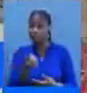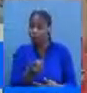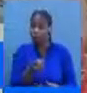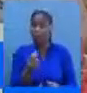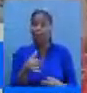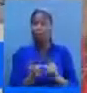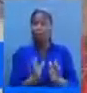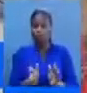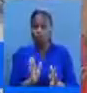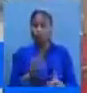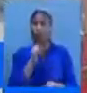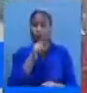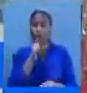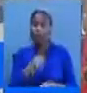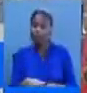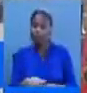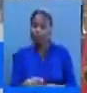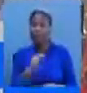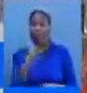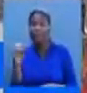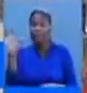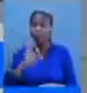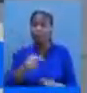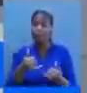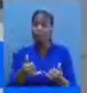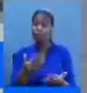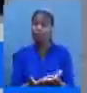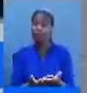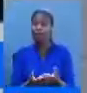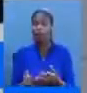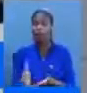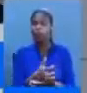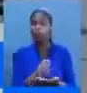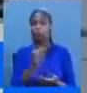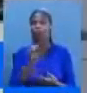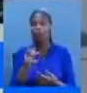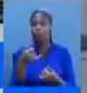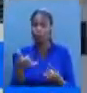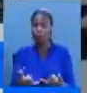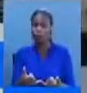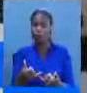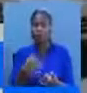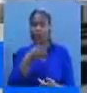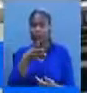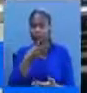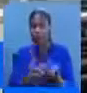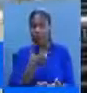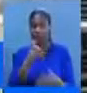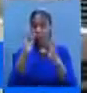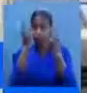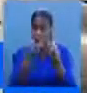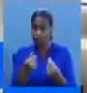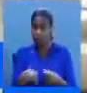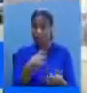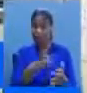montante que já está disponível. 30% será mobilizado durante o ano corrente. De frisar que este orçamento